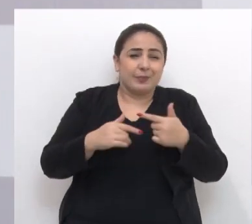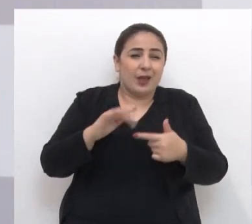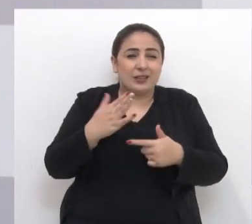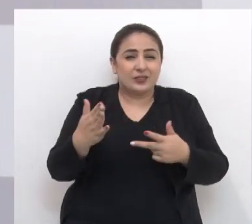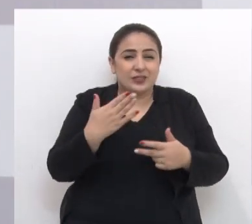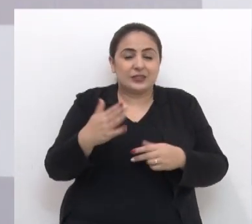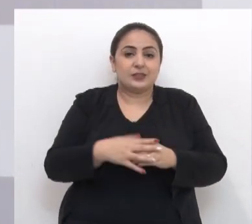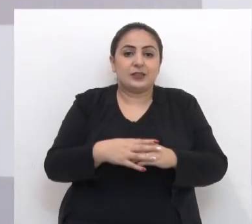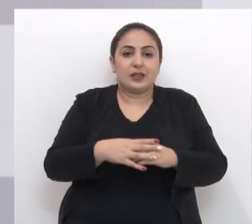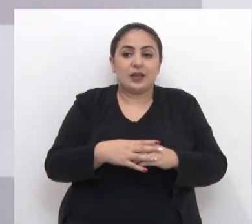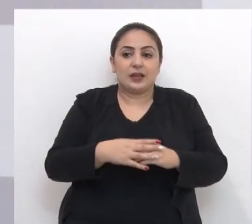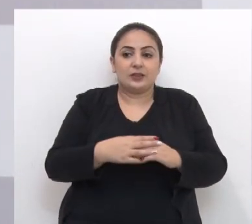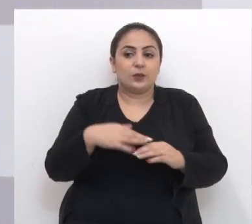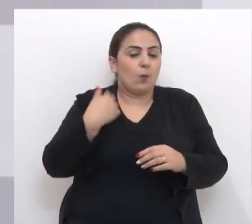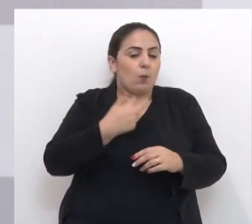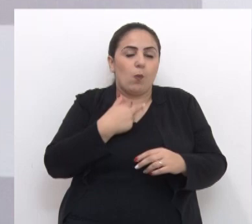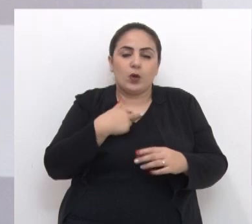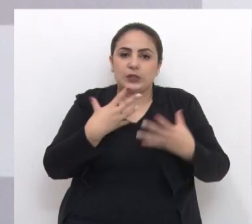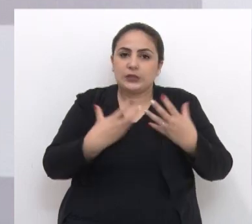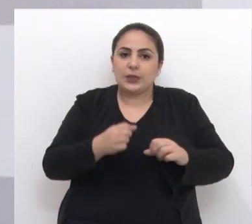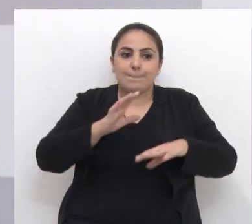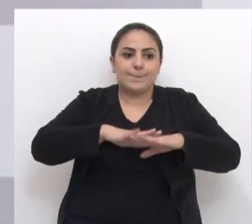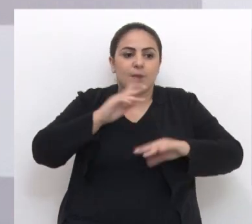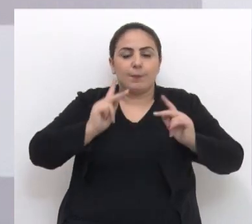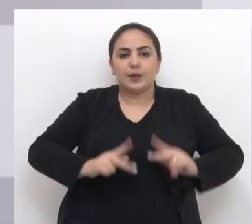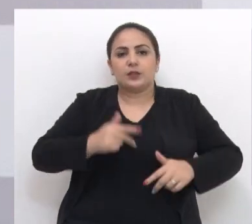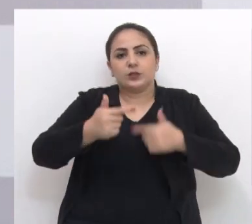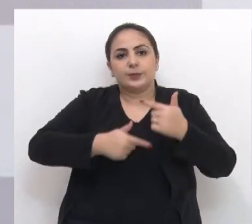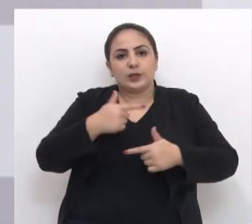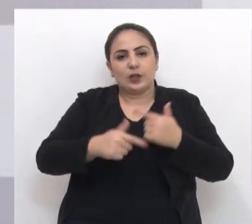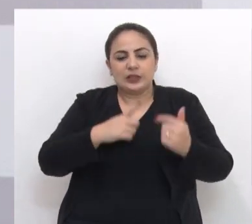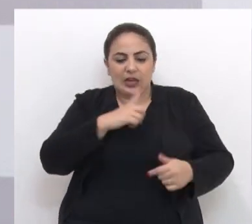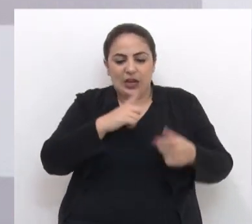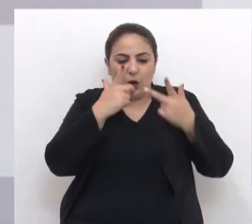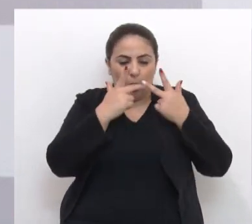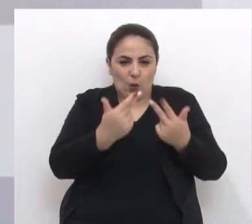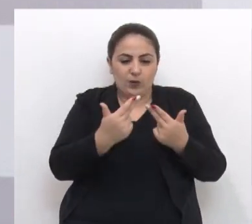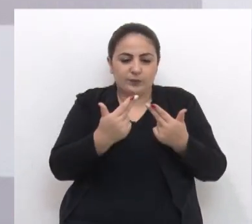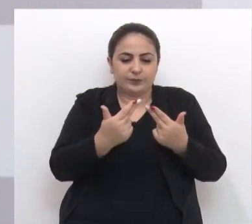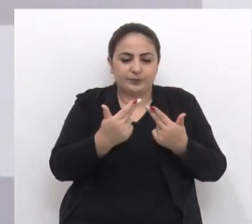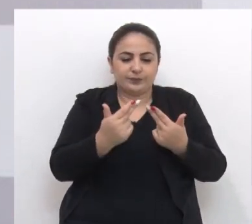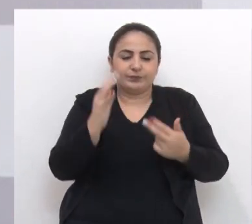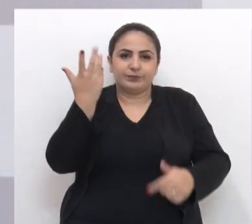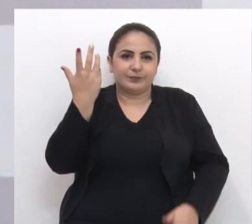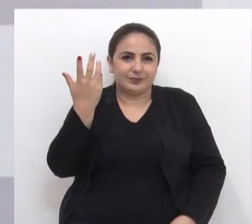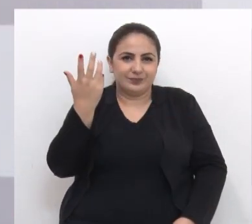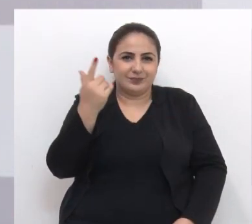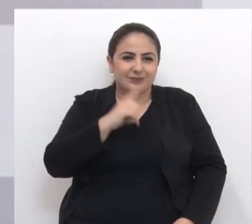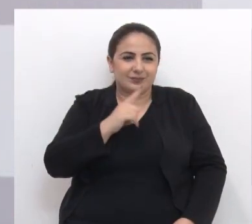não podemos aceitar que mais trabalhadores e trabalhadoras tenham como